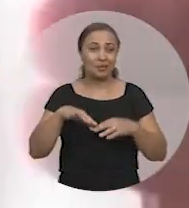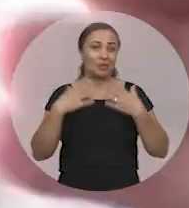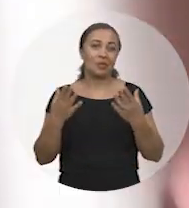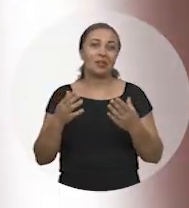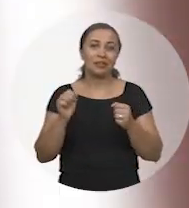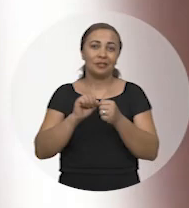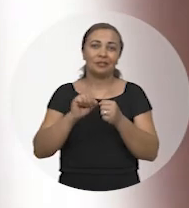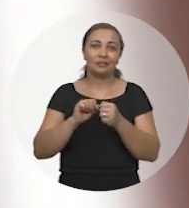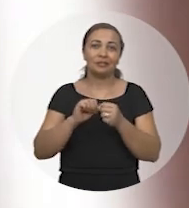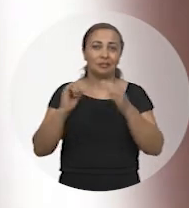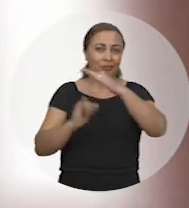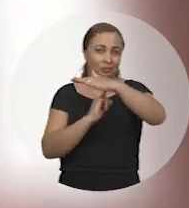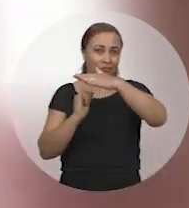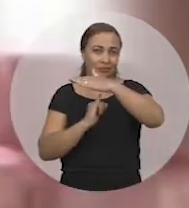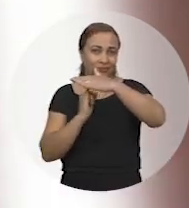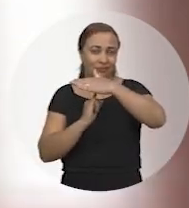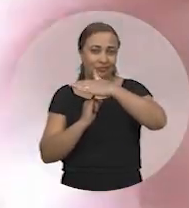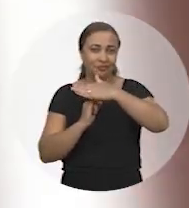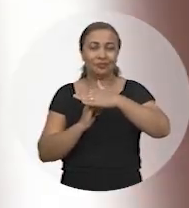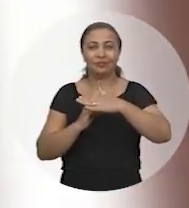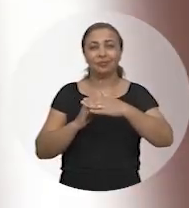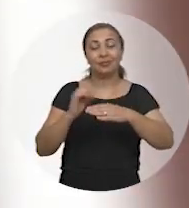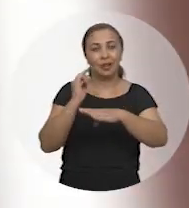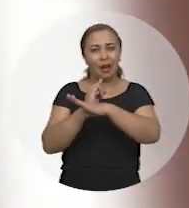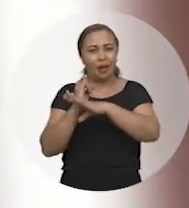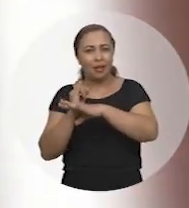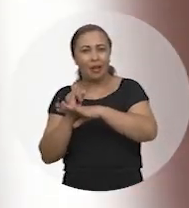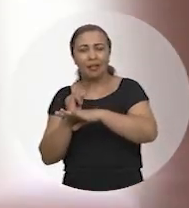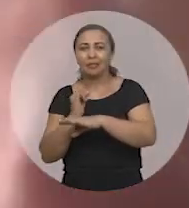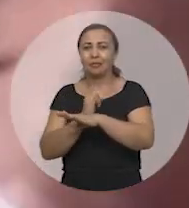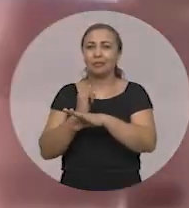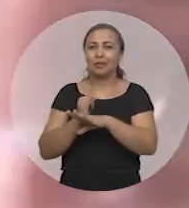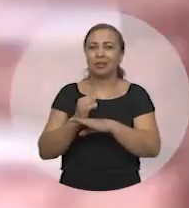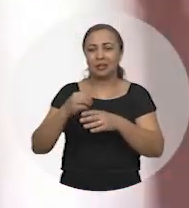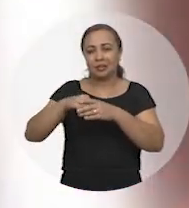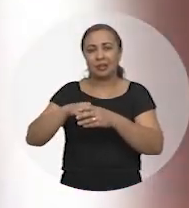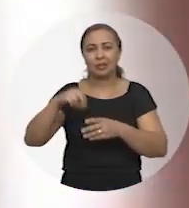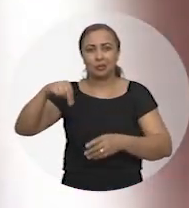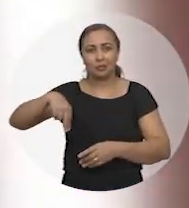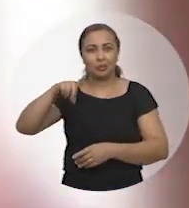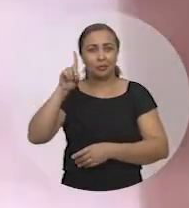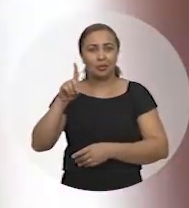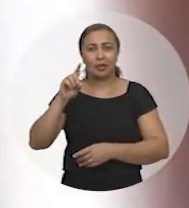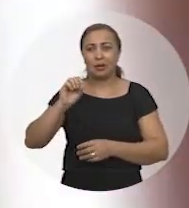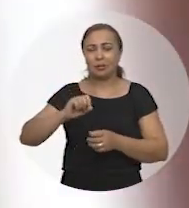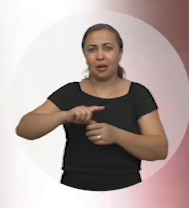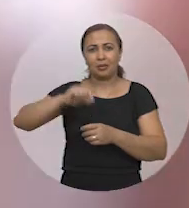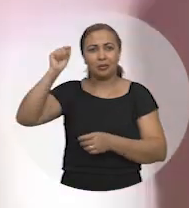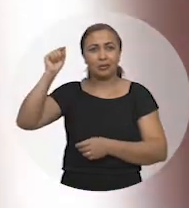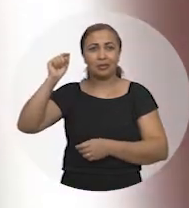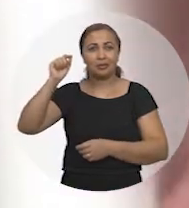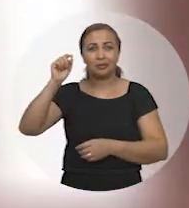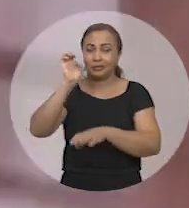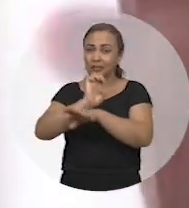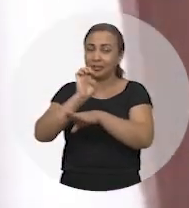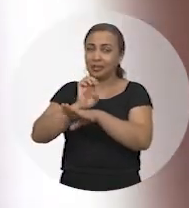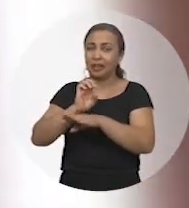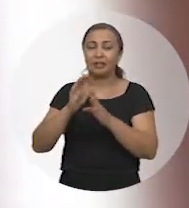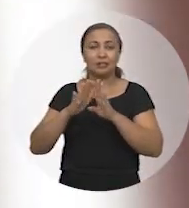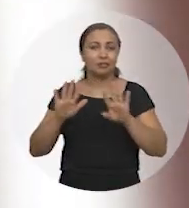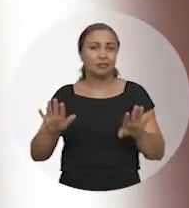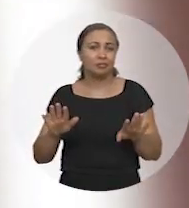E aí quando esse feito é de instituição do interior né isso aí E aí dentro do nordeste com maior destaque